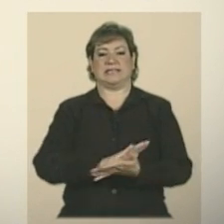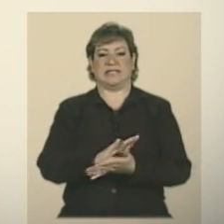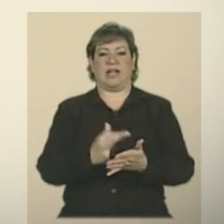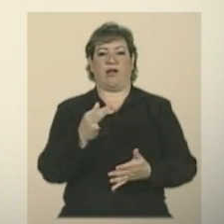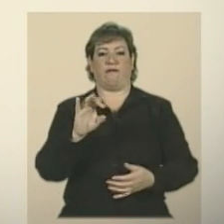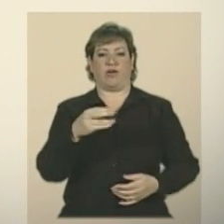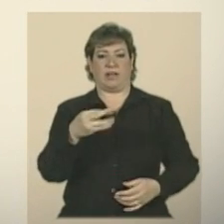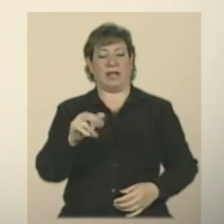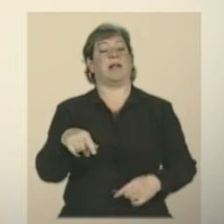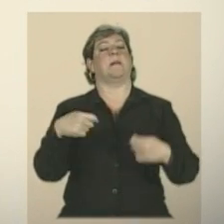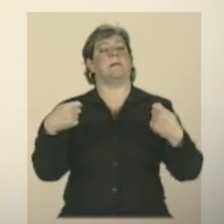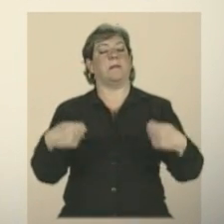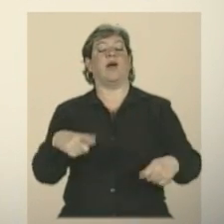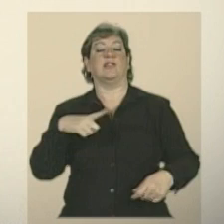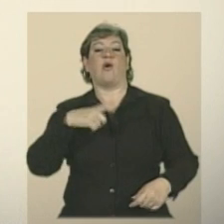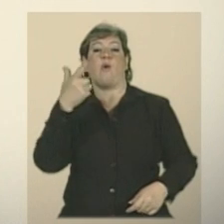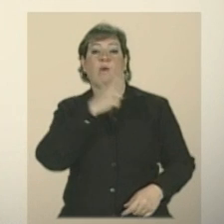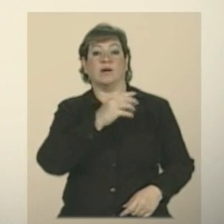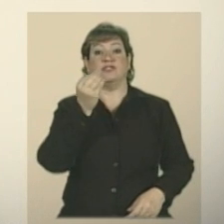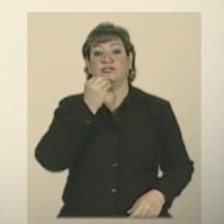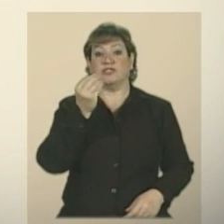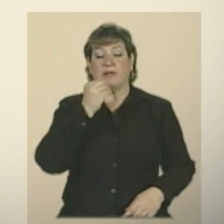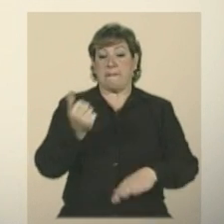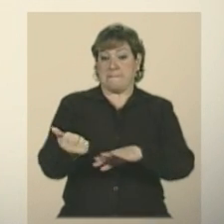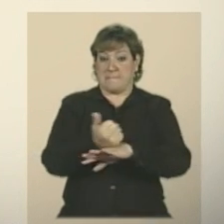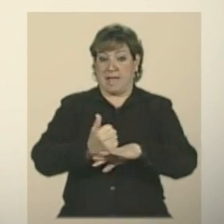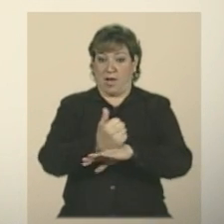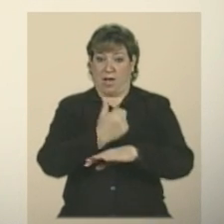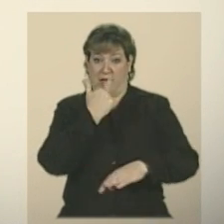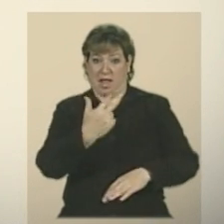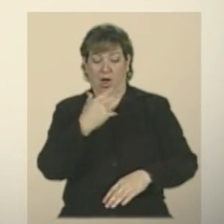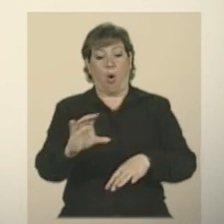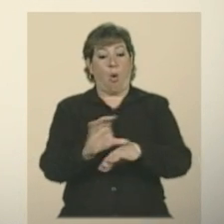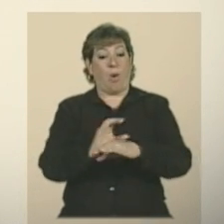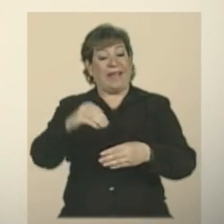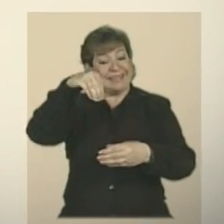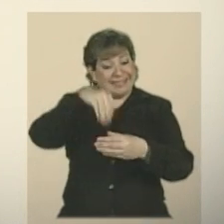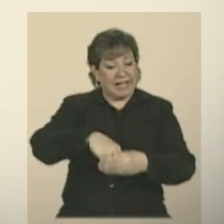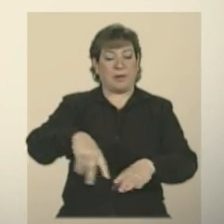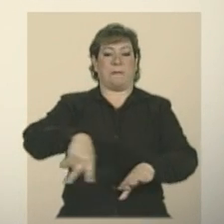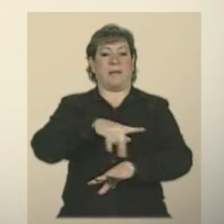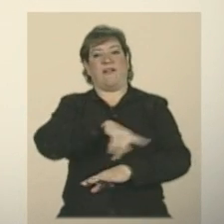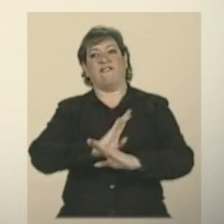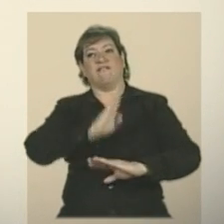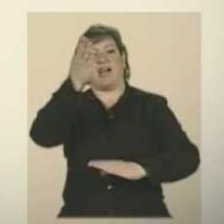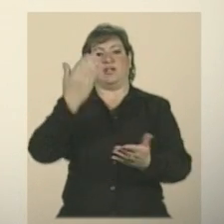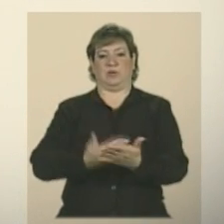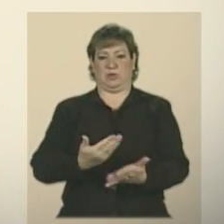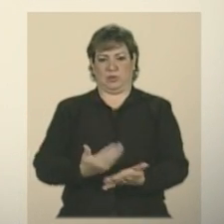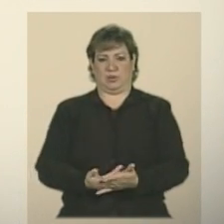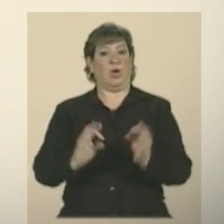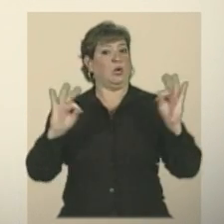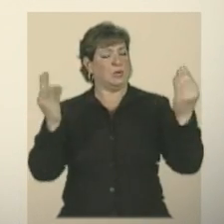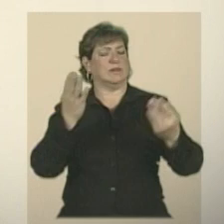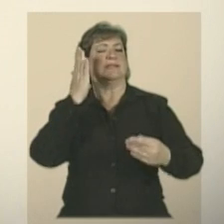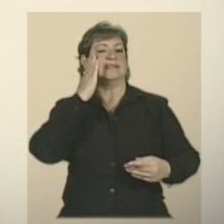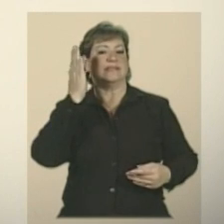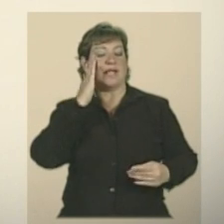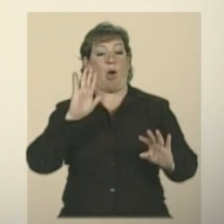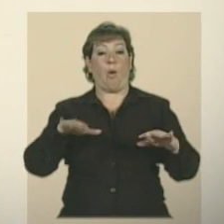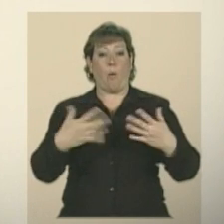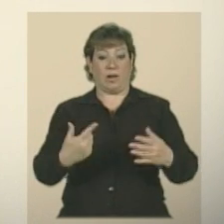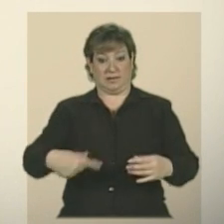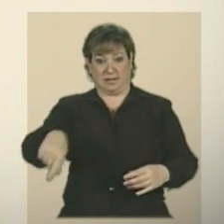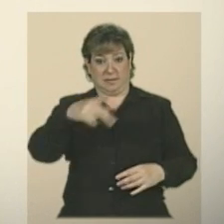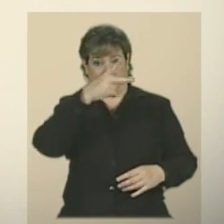a chance de aperfeiçoar o idioma em cursos no país onde será bolsista. Todo mundo sabe, Luciano,